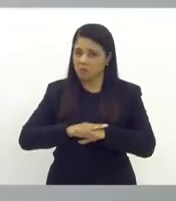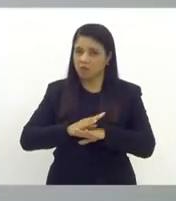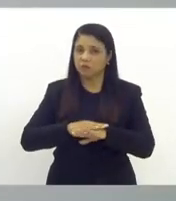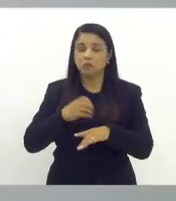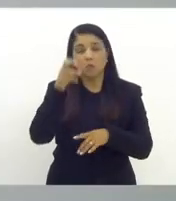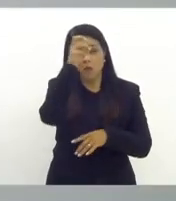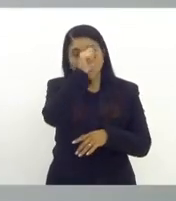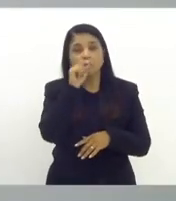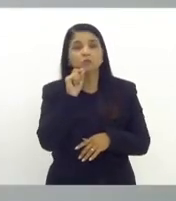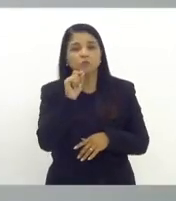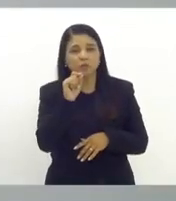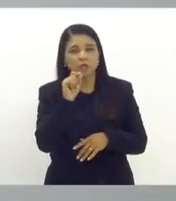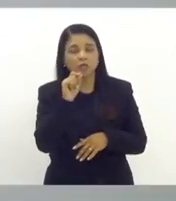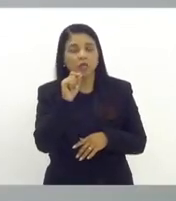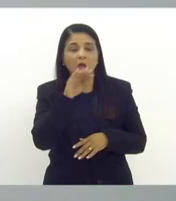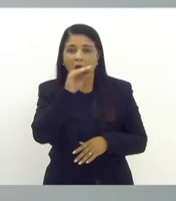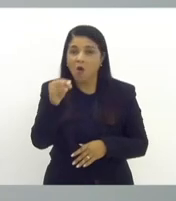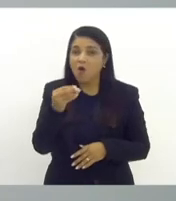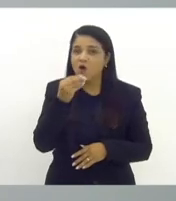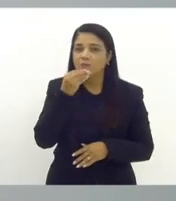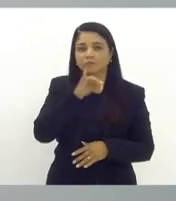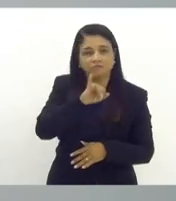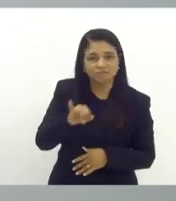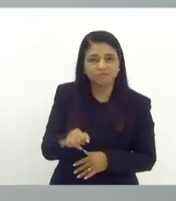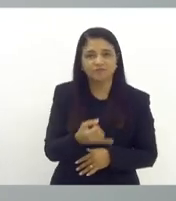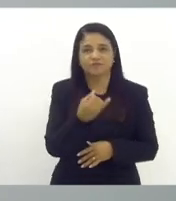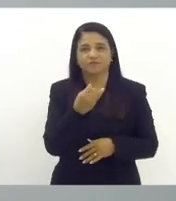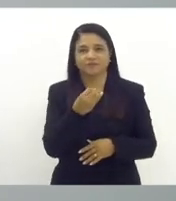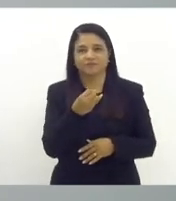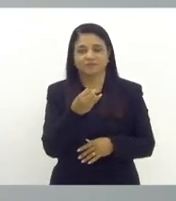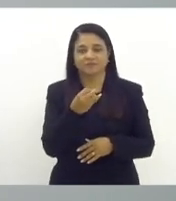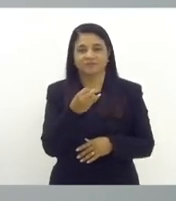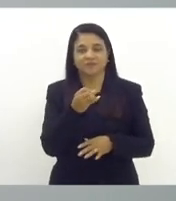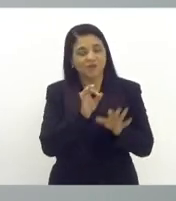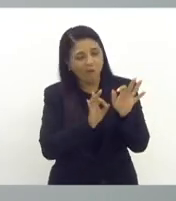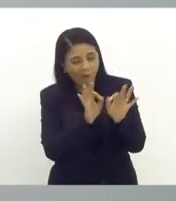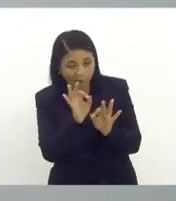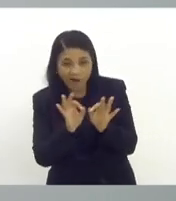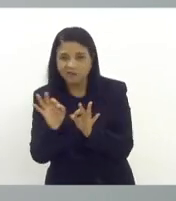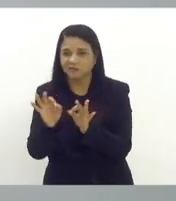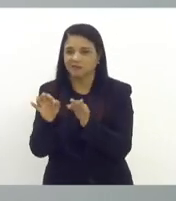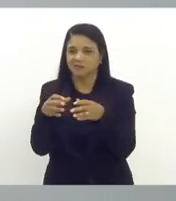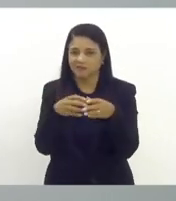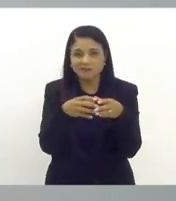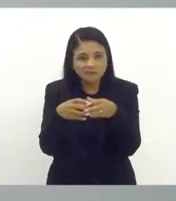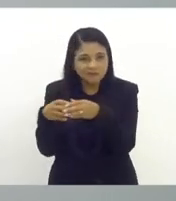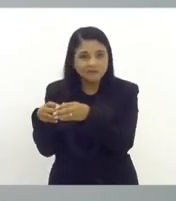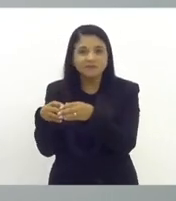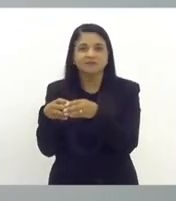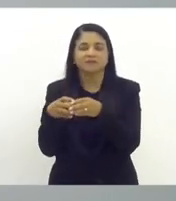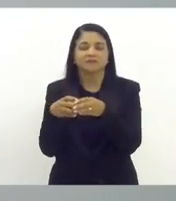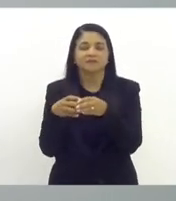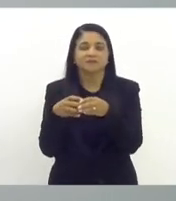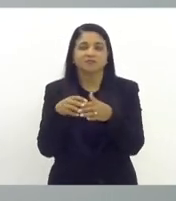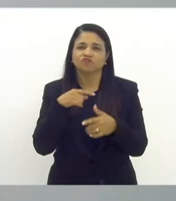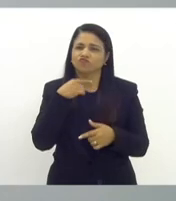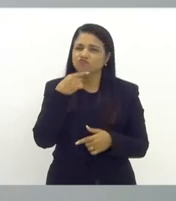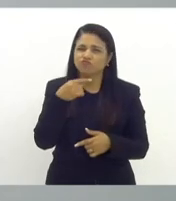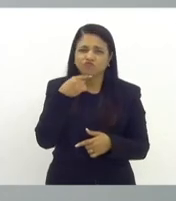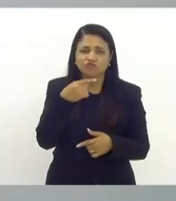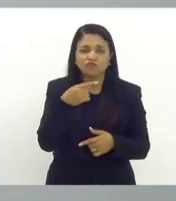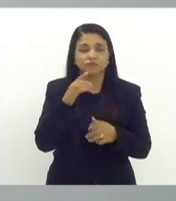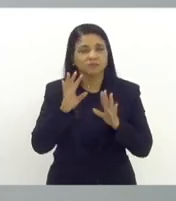a gente deve aproveitar as janelas de oportunidade né organizem-se não adianta a gente acho que